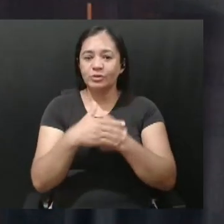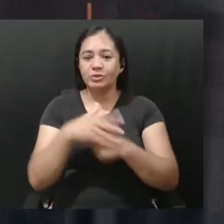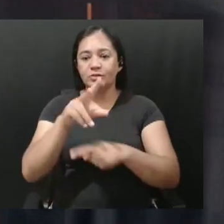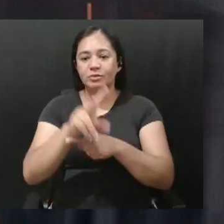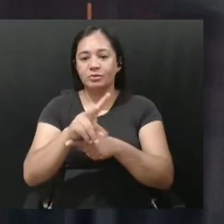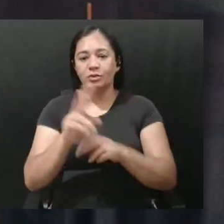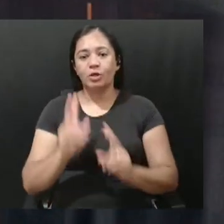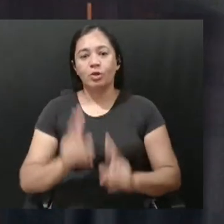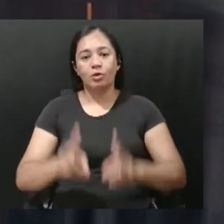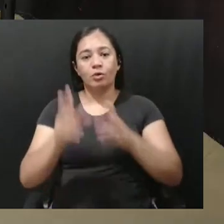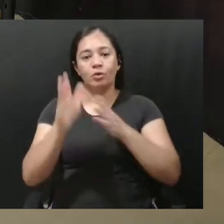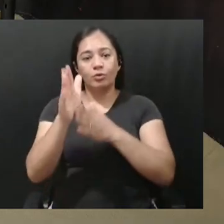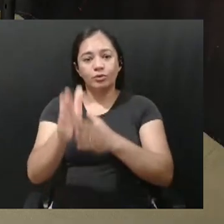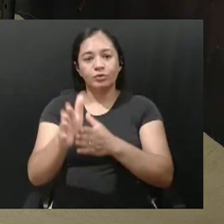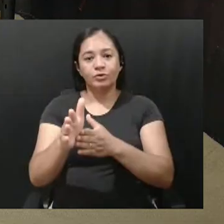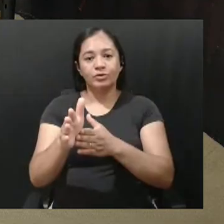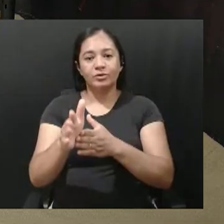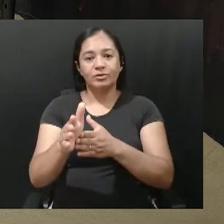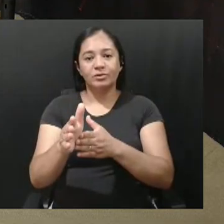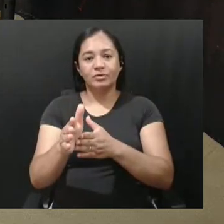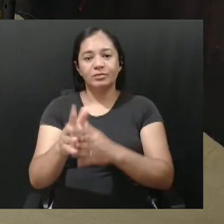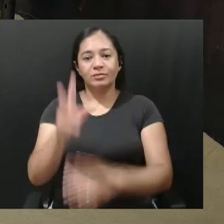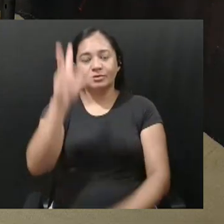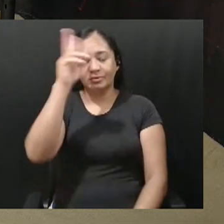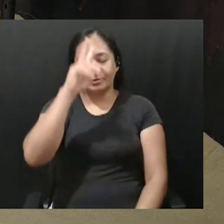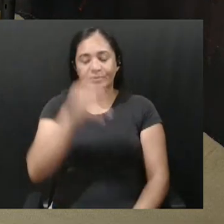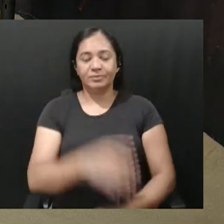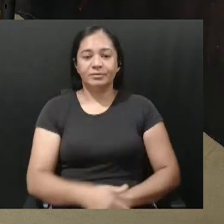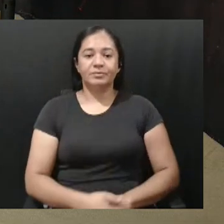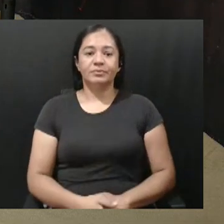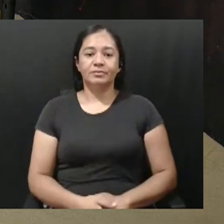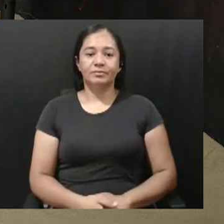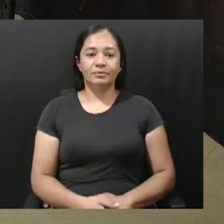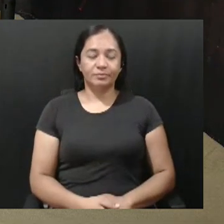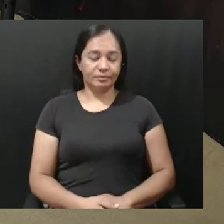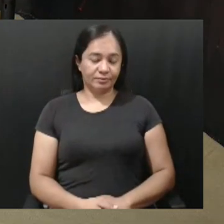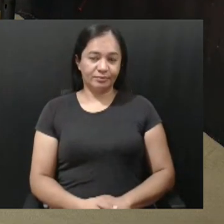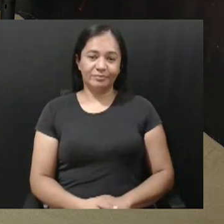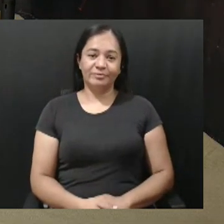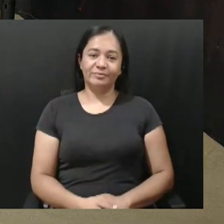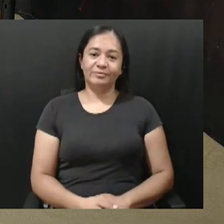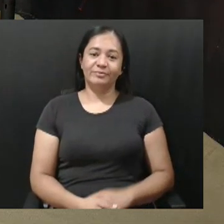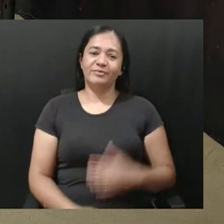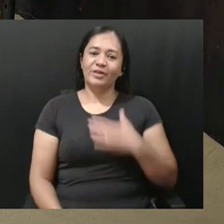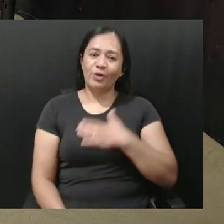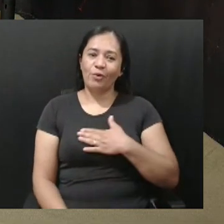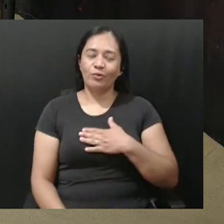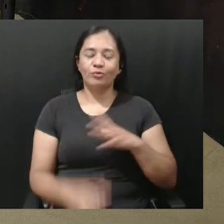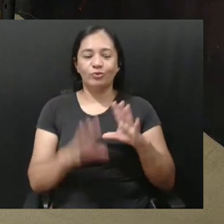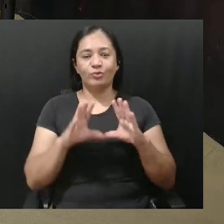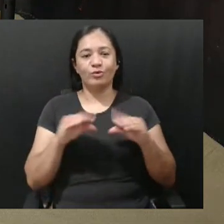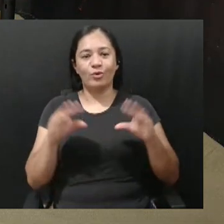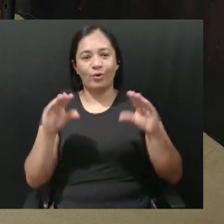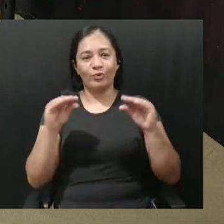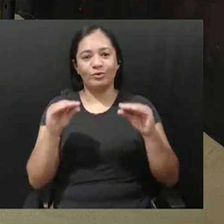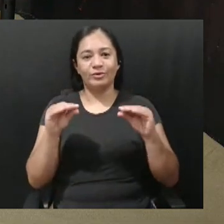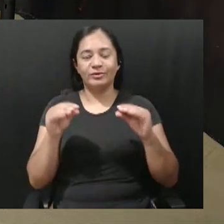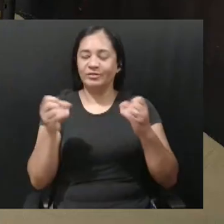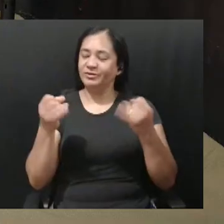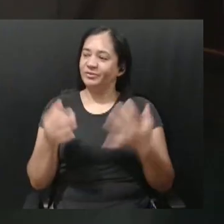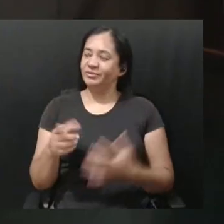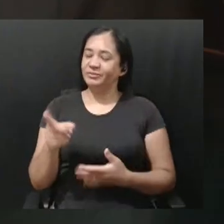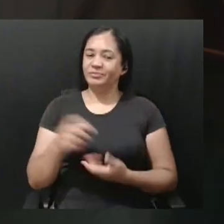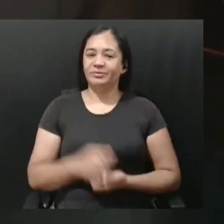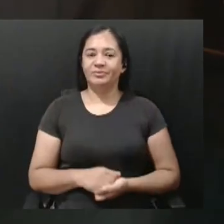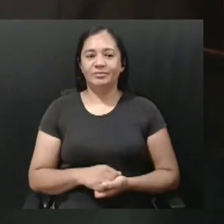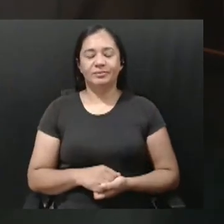carregando essas lembranças. Ai, que delícia, que gostoso, né, bem Uhum. confortante, bem quentinho ouvir você falar, porque é algo que a gente